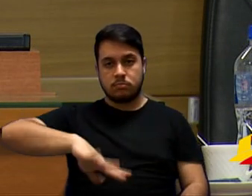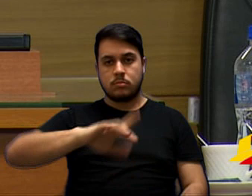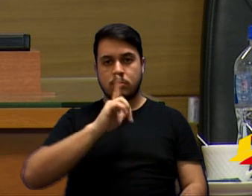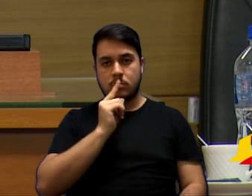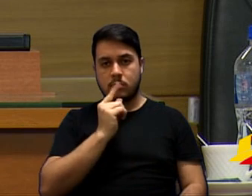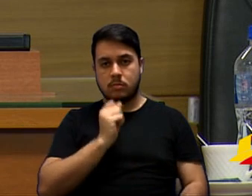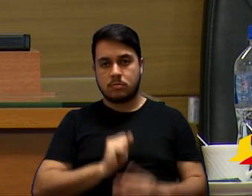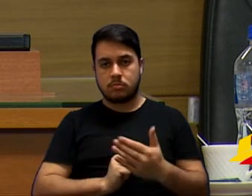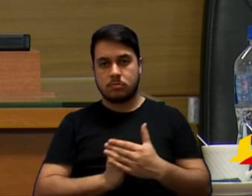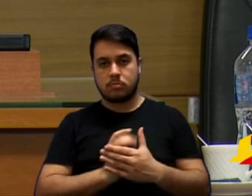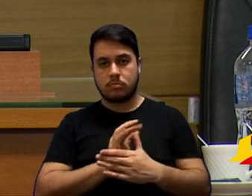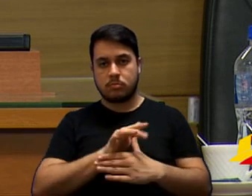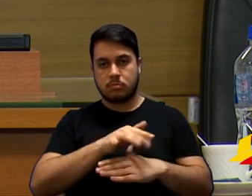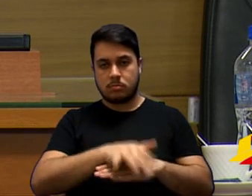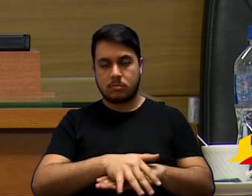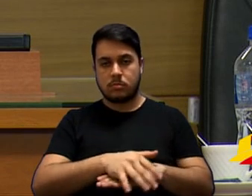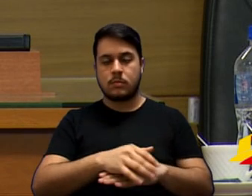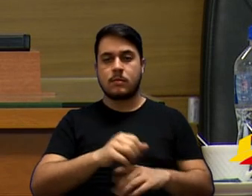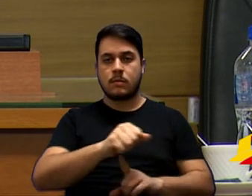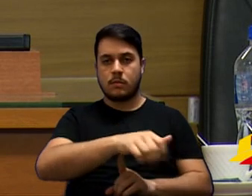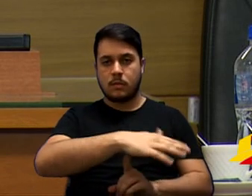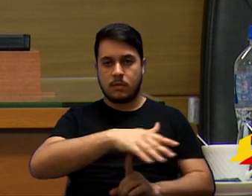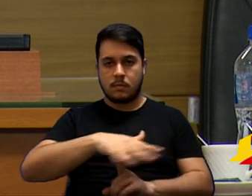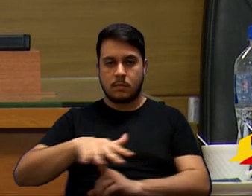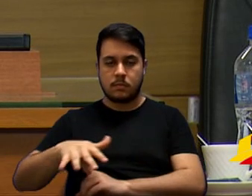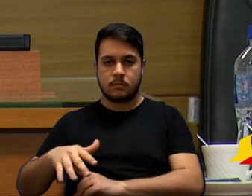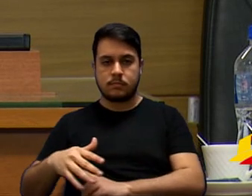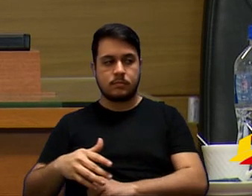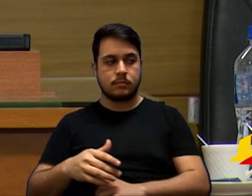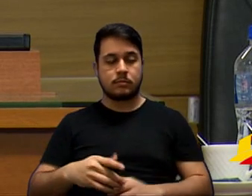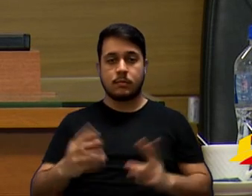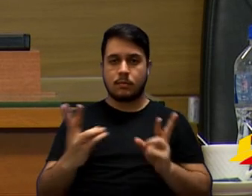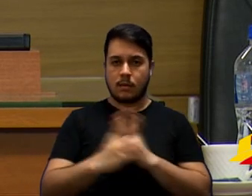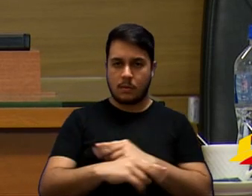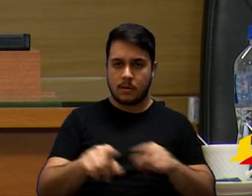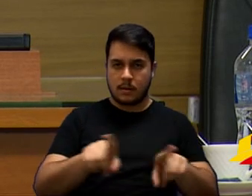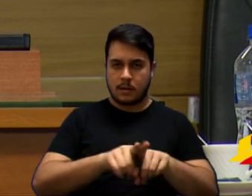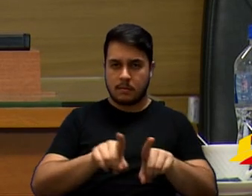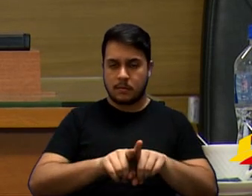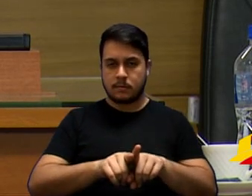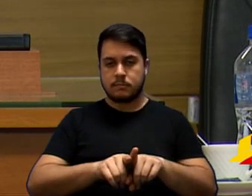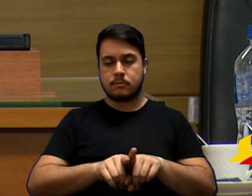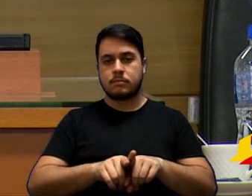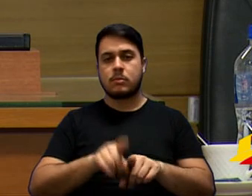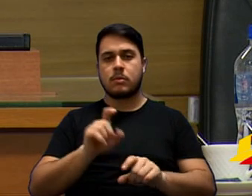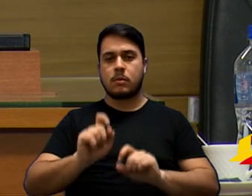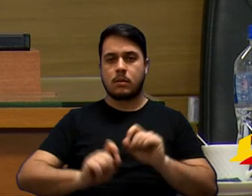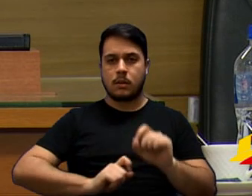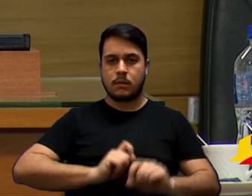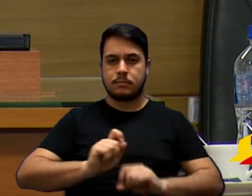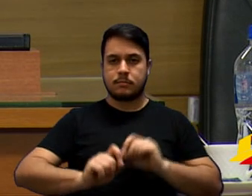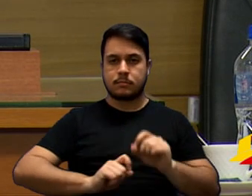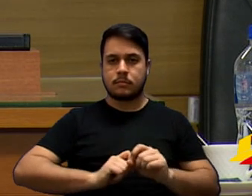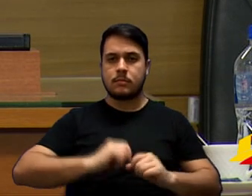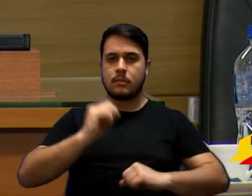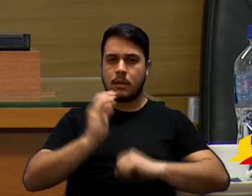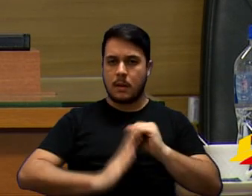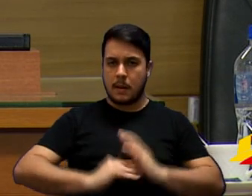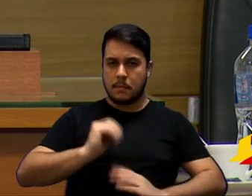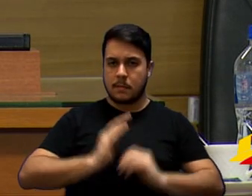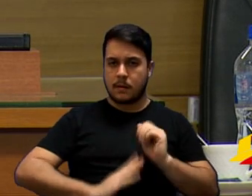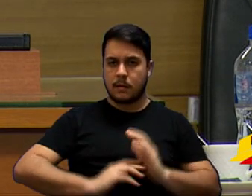importância da criação dos parques né e na relação às questões do das práticas que não podem ser